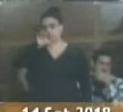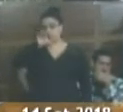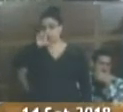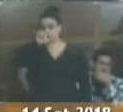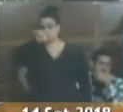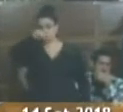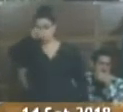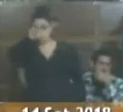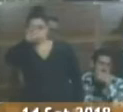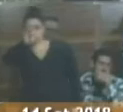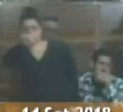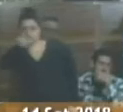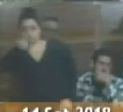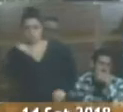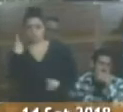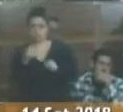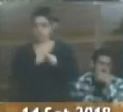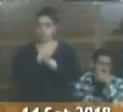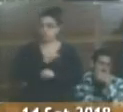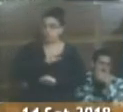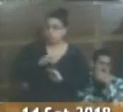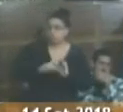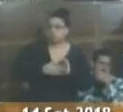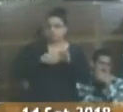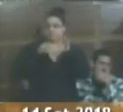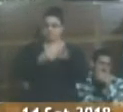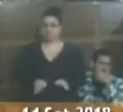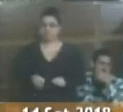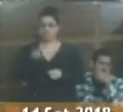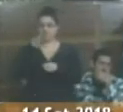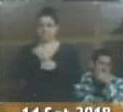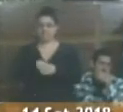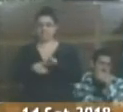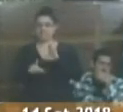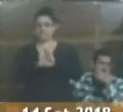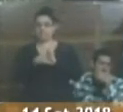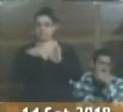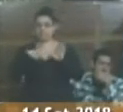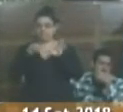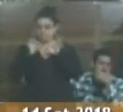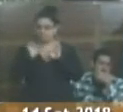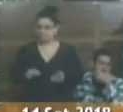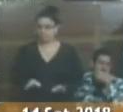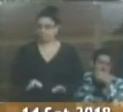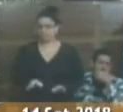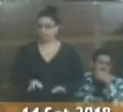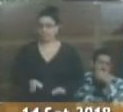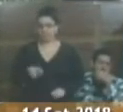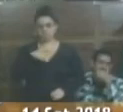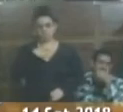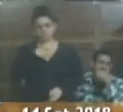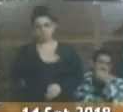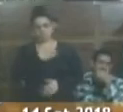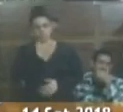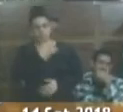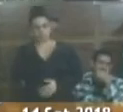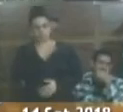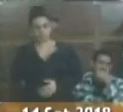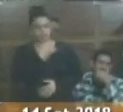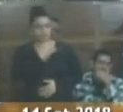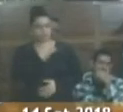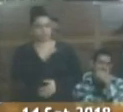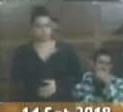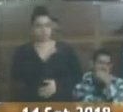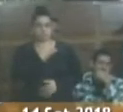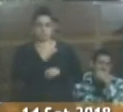errado, nós, tudo que nós fazemos é dentro da lei. O senhor pode ter certeza que o senhor tem um amigo, é o nosso instituto.